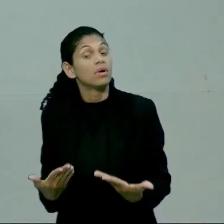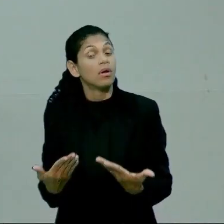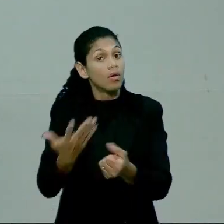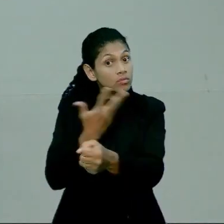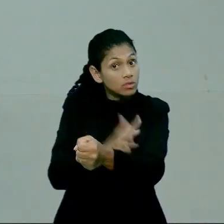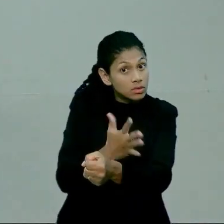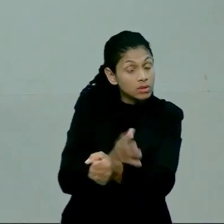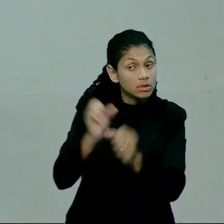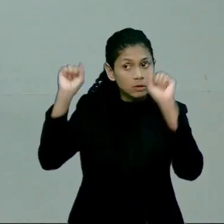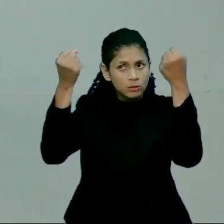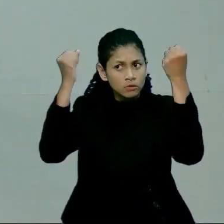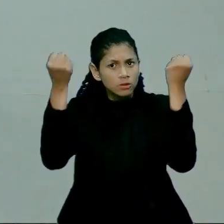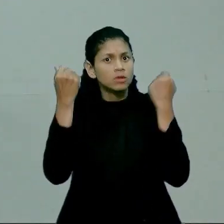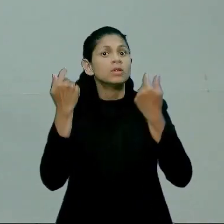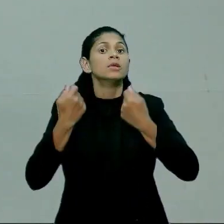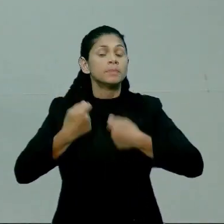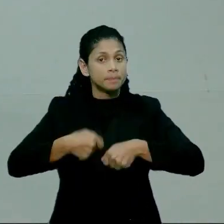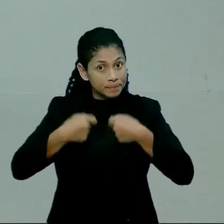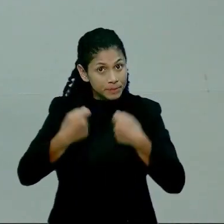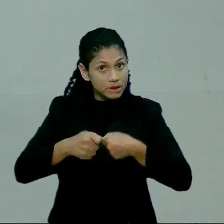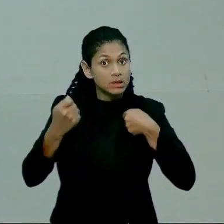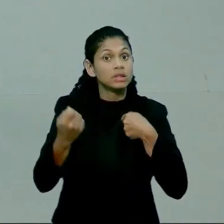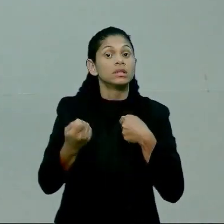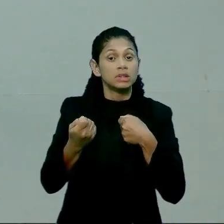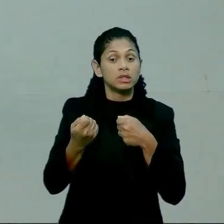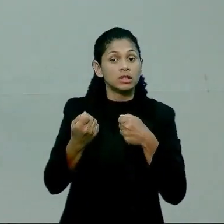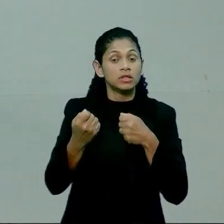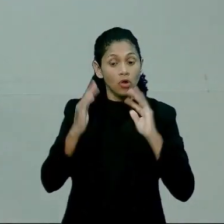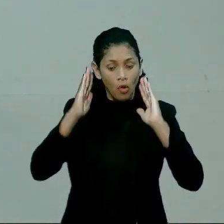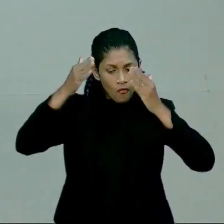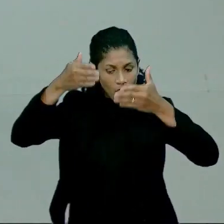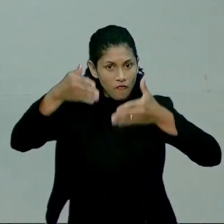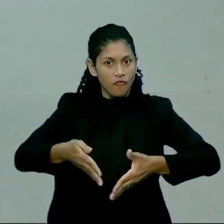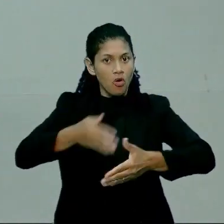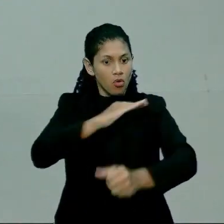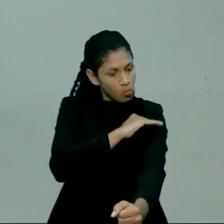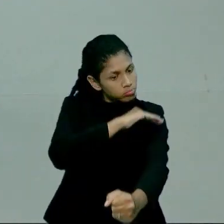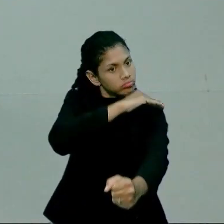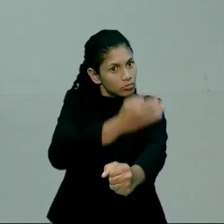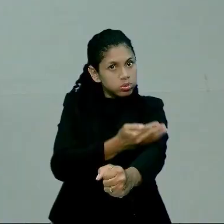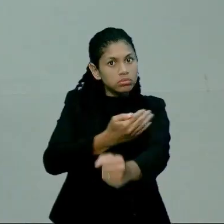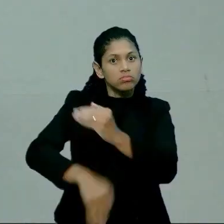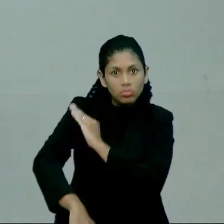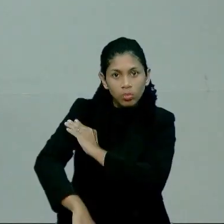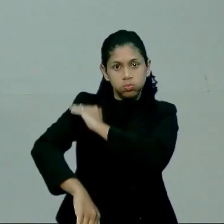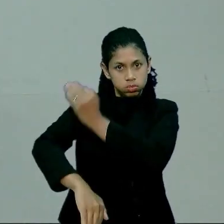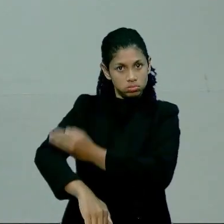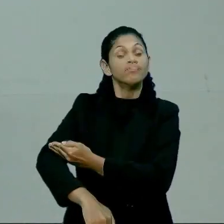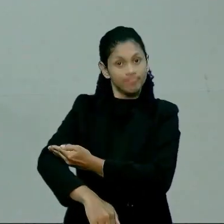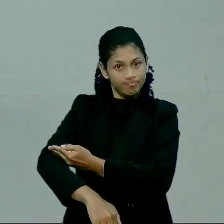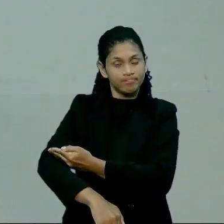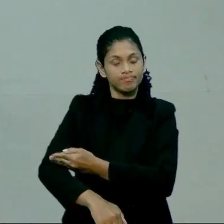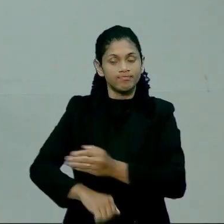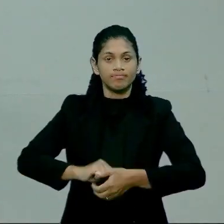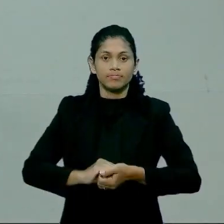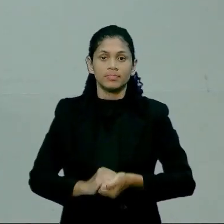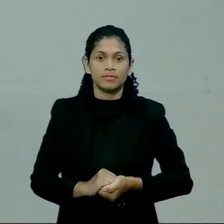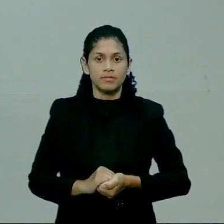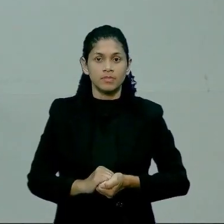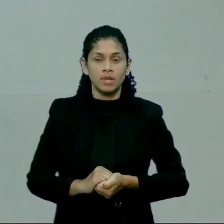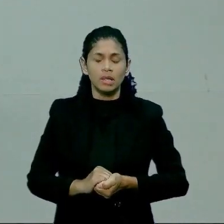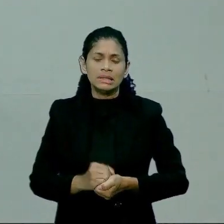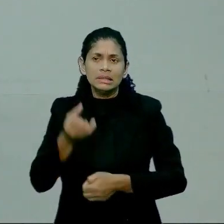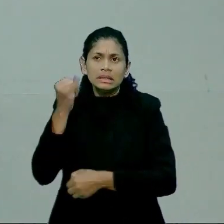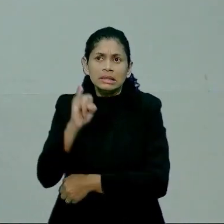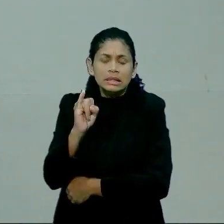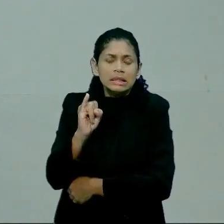quero emagrecer, então eu tenho que ter um desgaste um pouco maior, um consumo de oxigênio para fazer essa queima. Então, trabalhos um